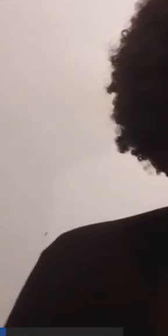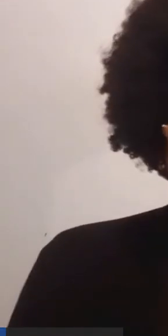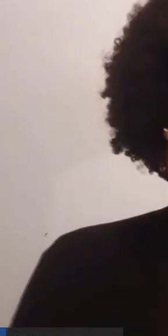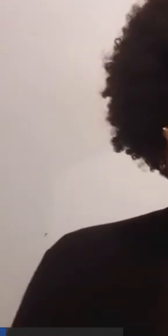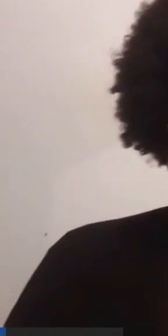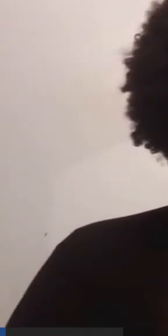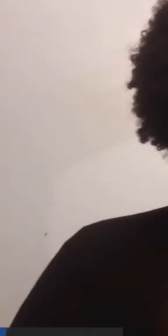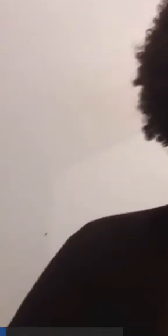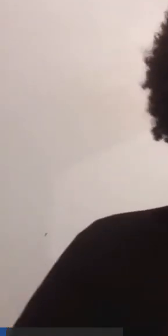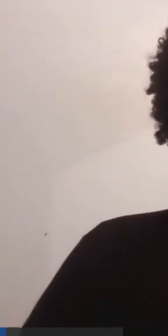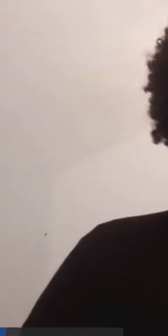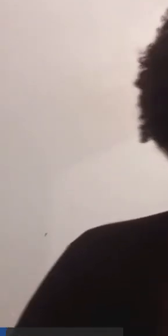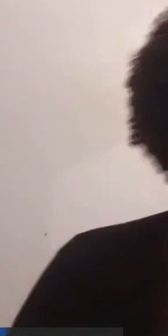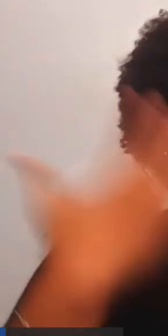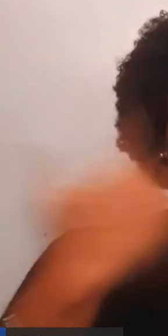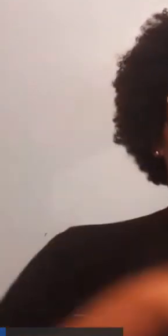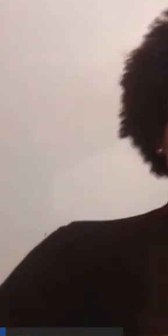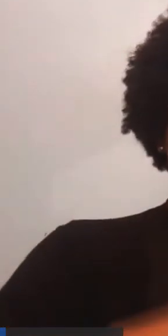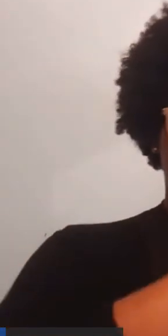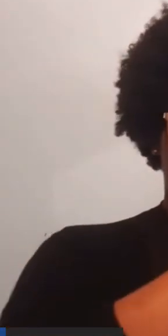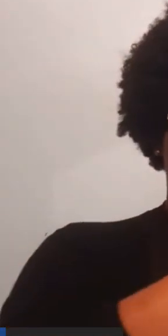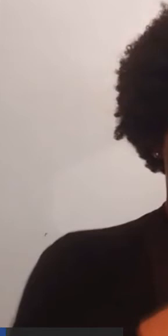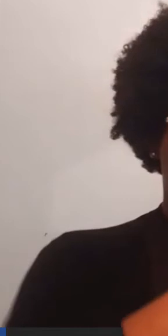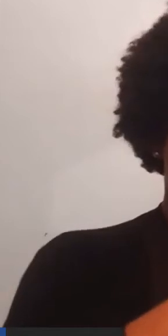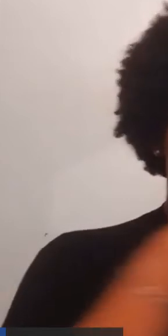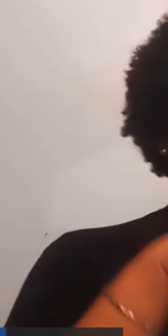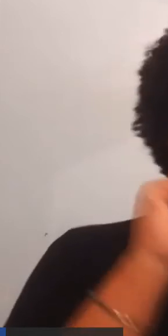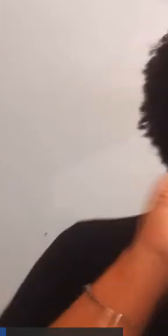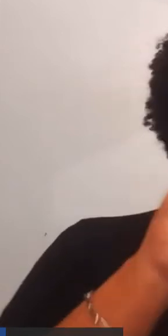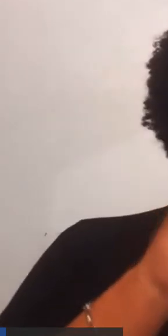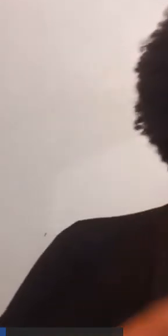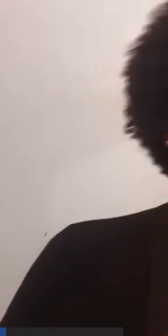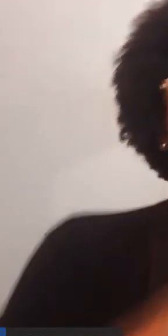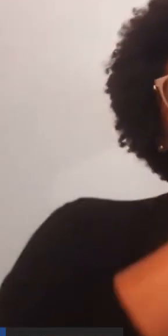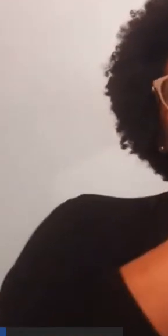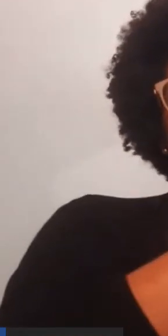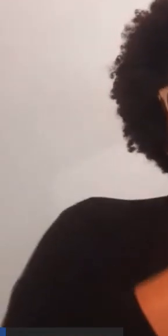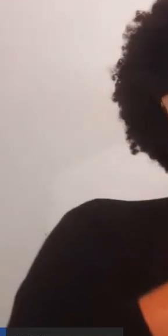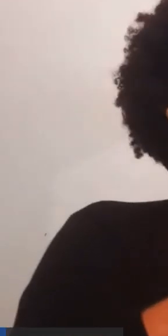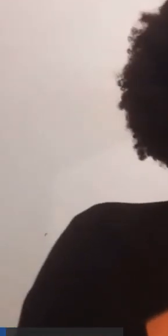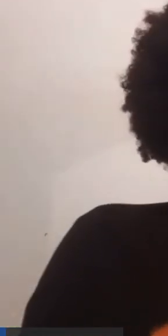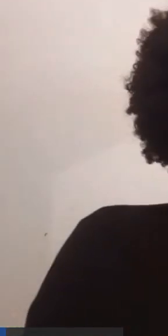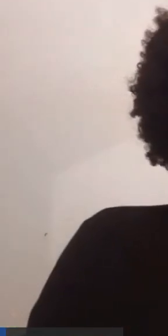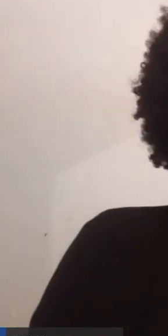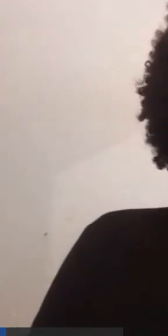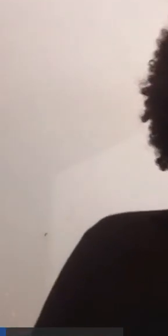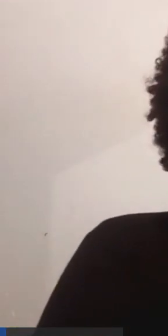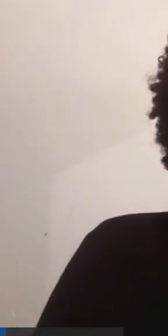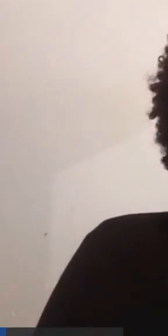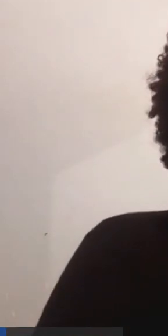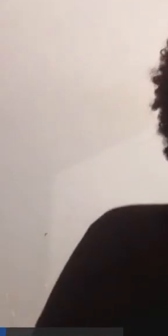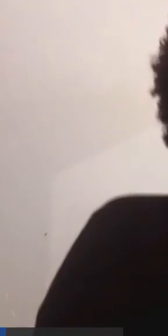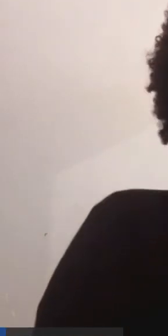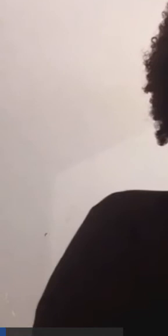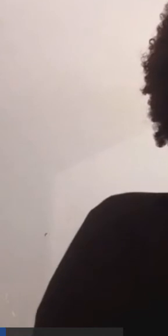e o de movimento. Olha lá o slide mostrando que o sensor de inclinação,